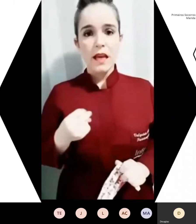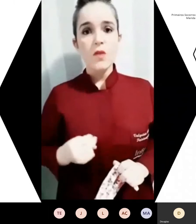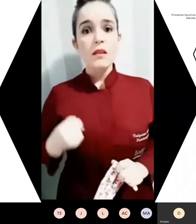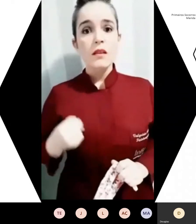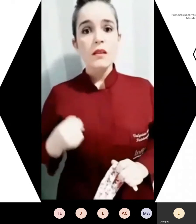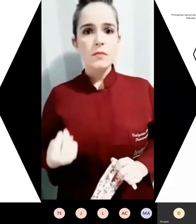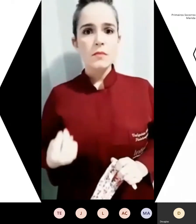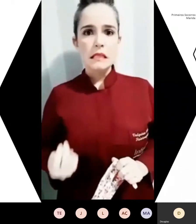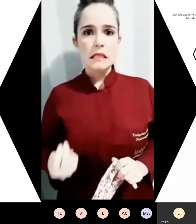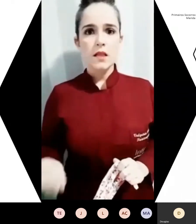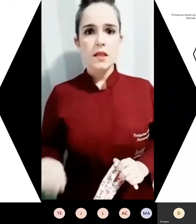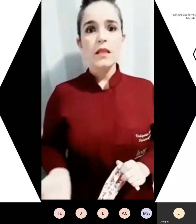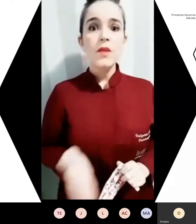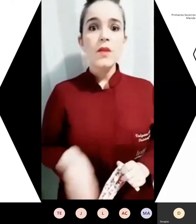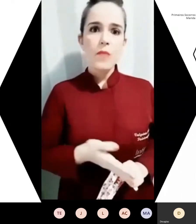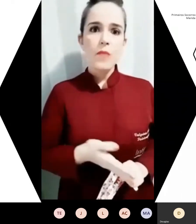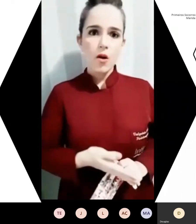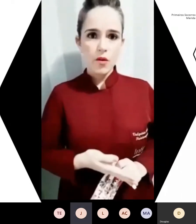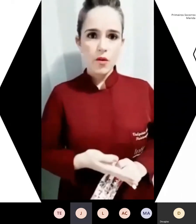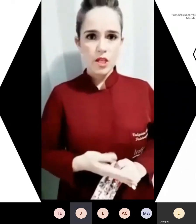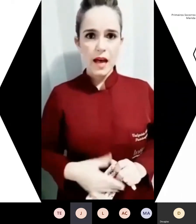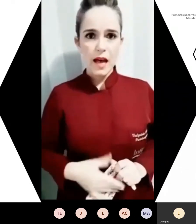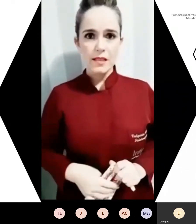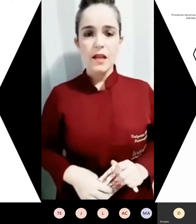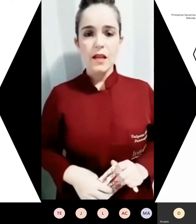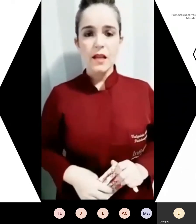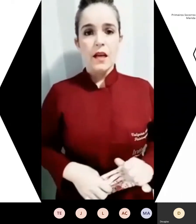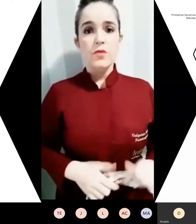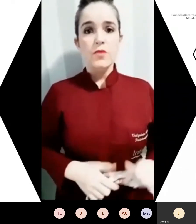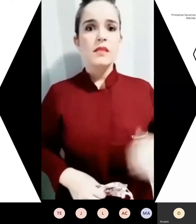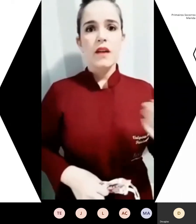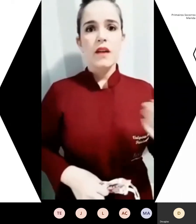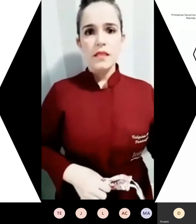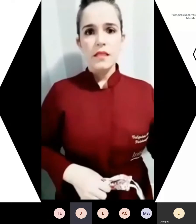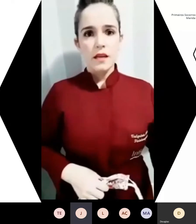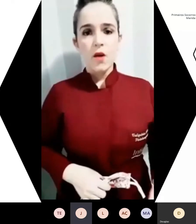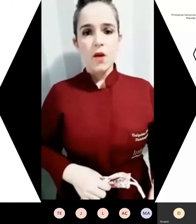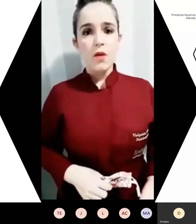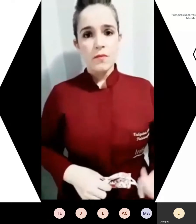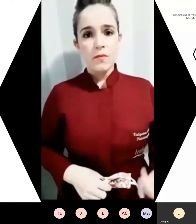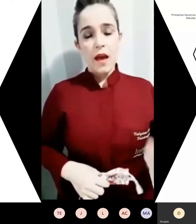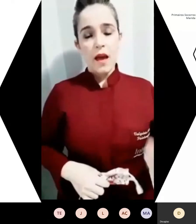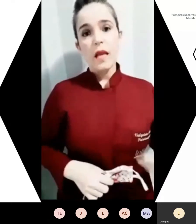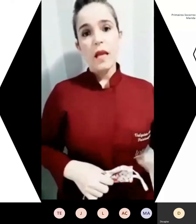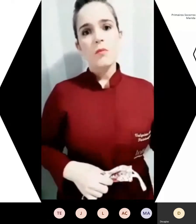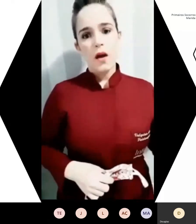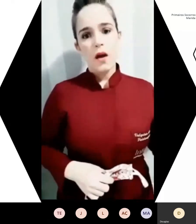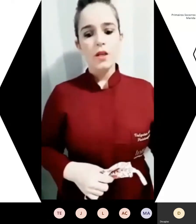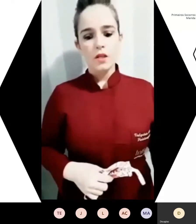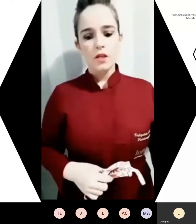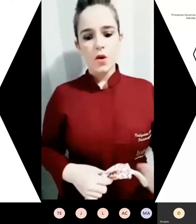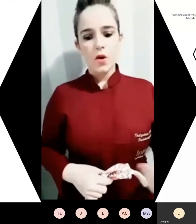horas. Então, se você precisa estar um tempo maior fora de casa, se o que você vai fazer na rua é um